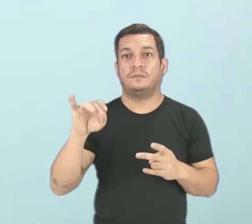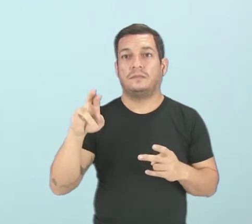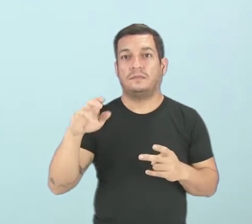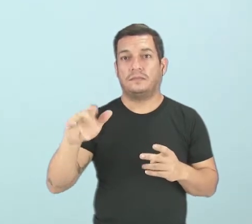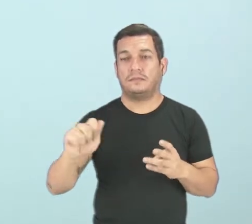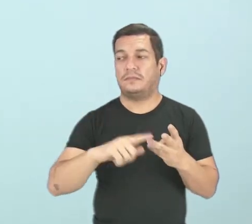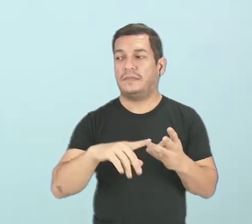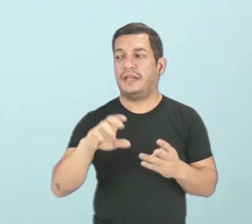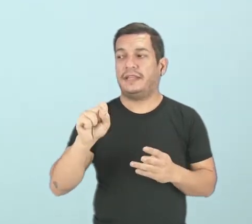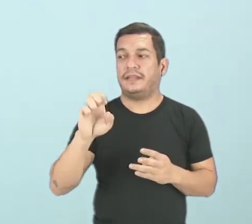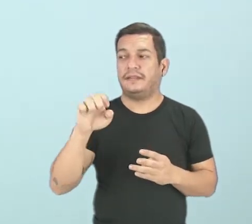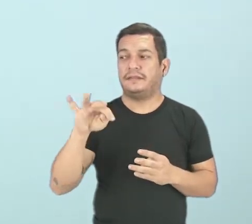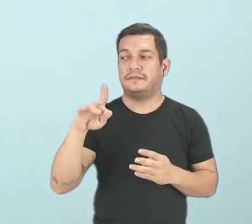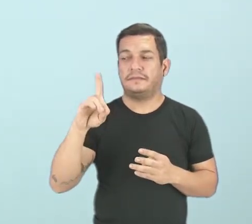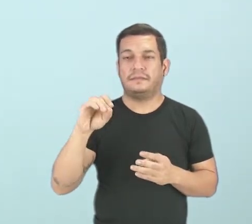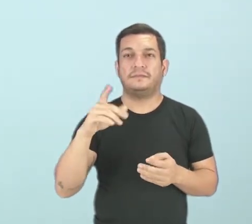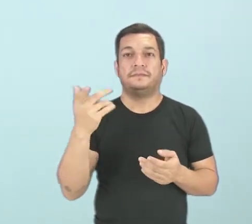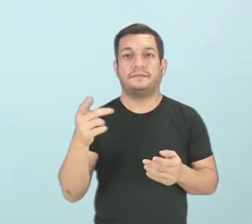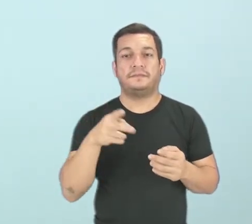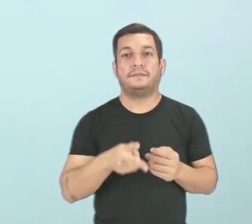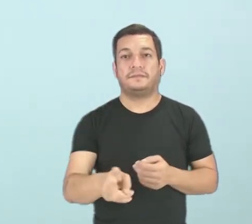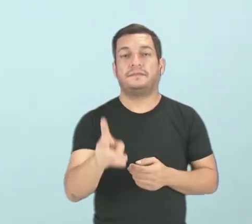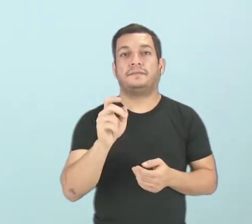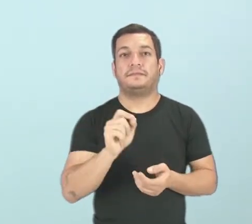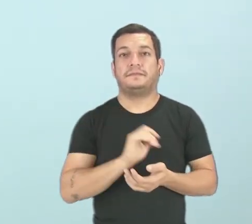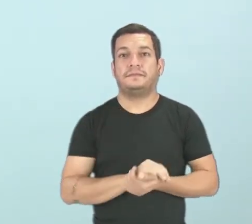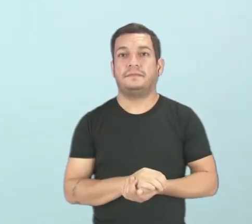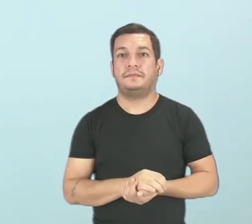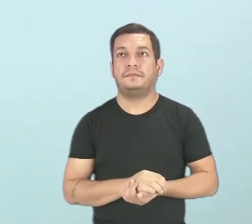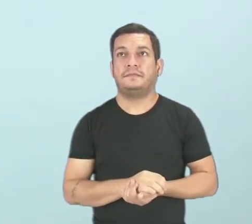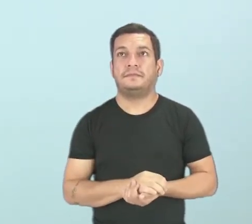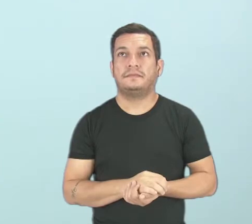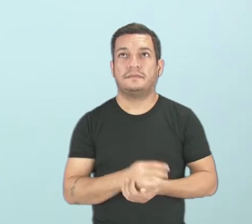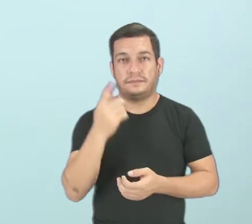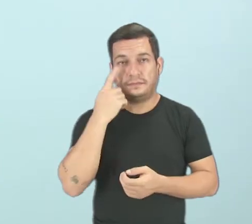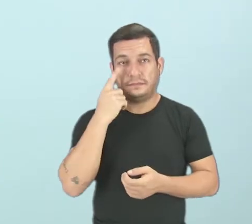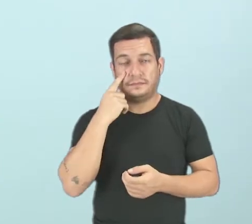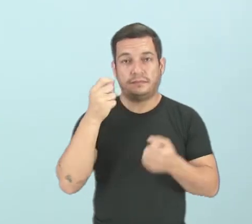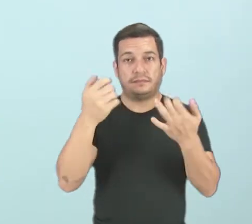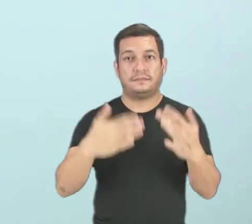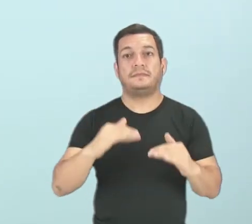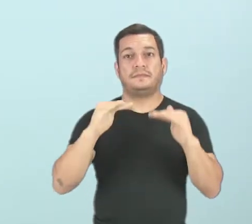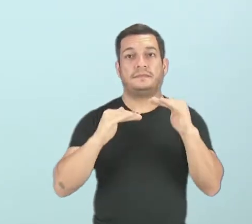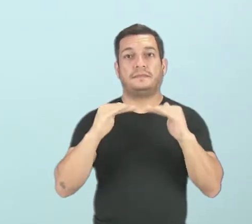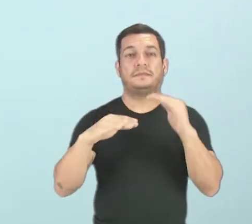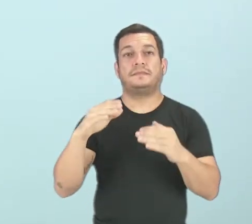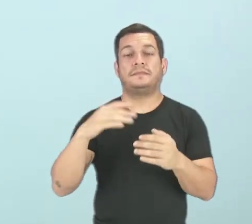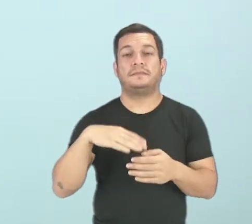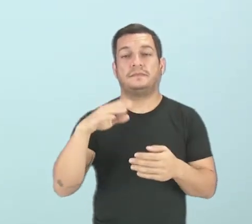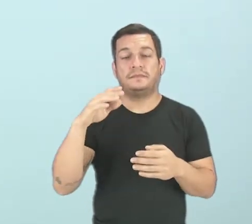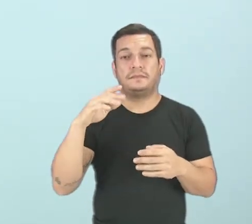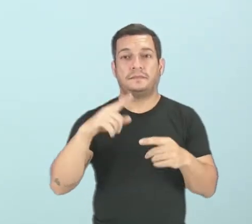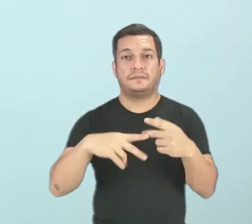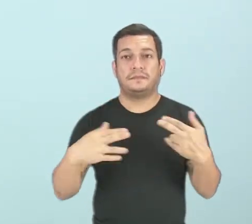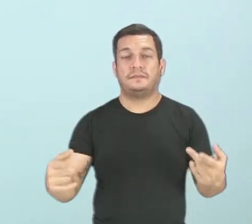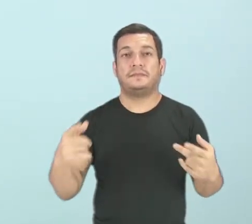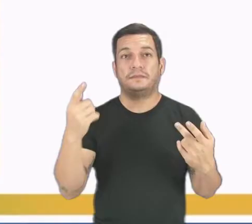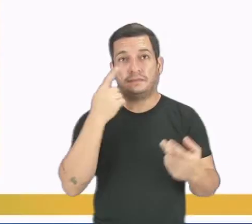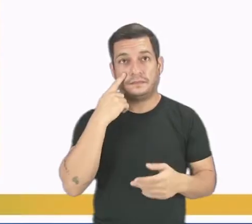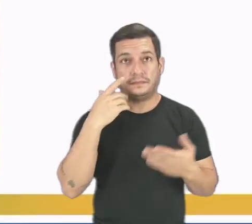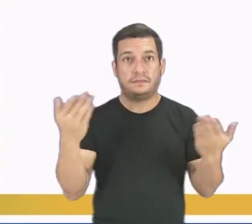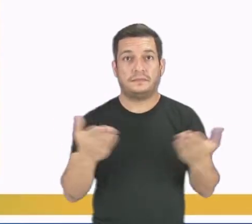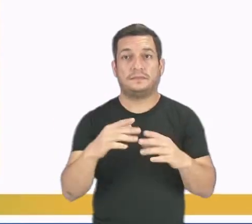sentido. Vamos dar sequência então ao nosso conteúdo. Falando do equilíbrio dos corpos, observem bem agora